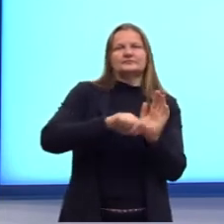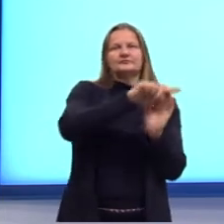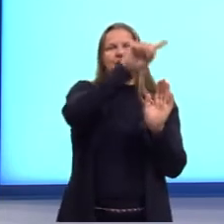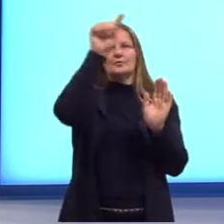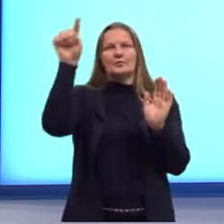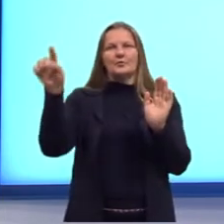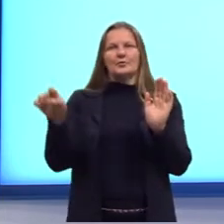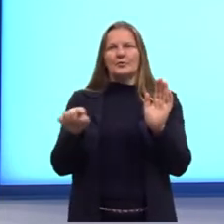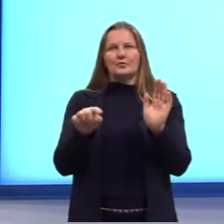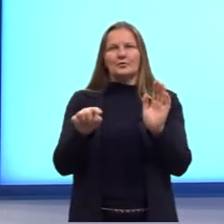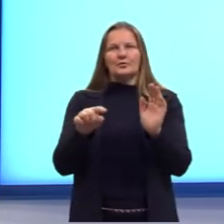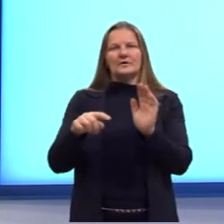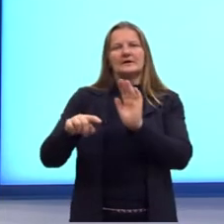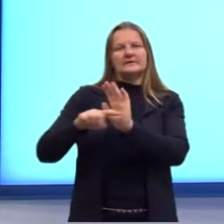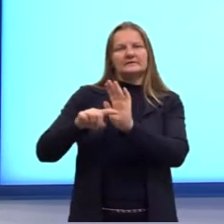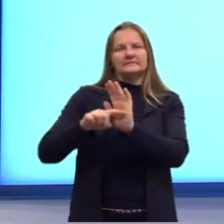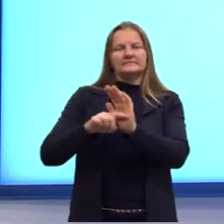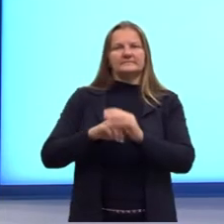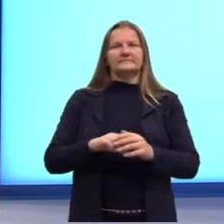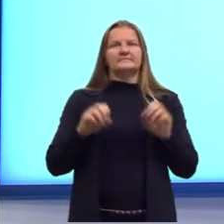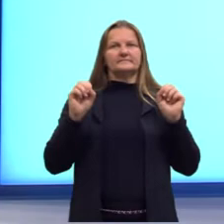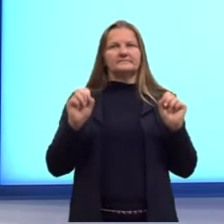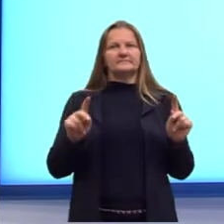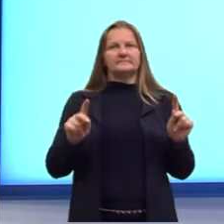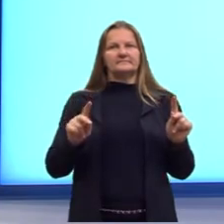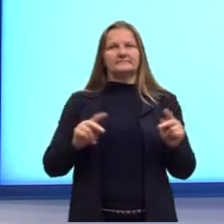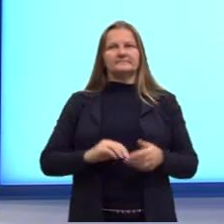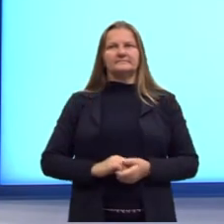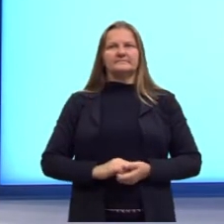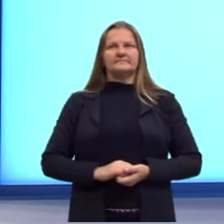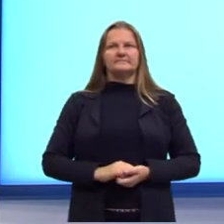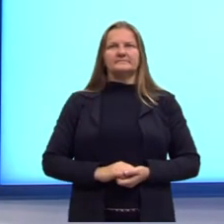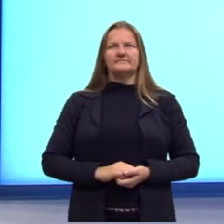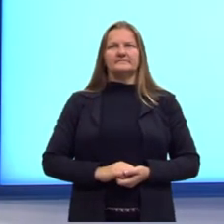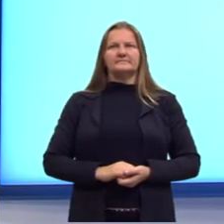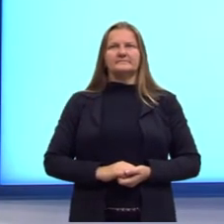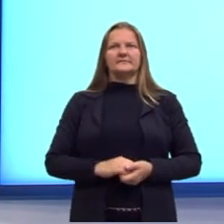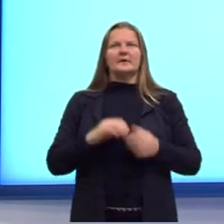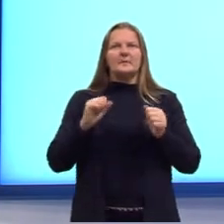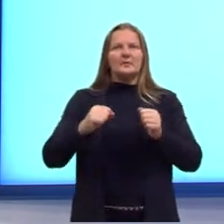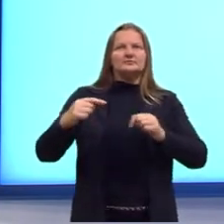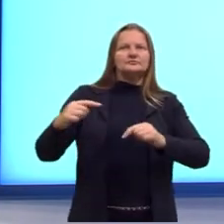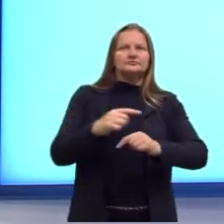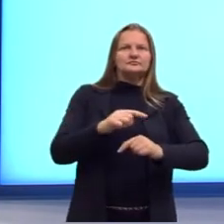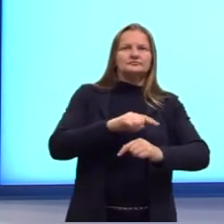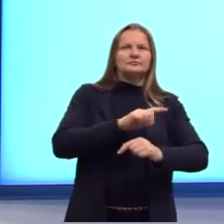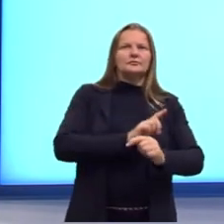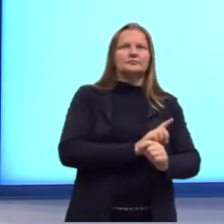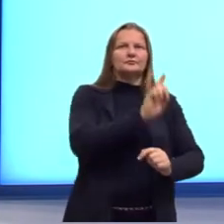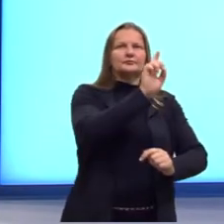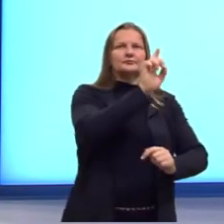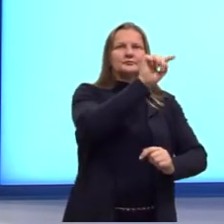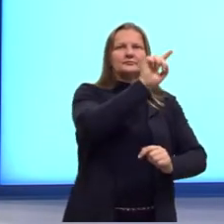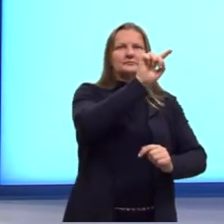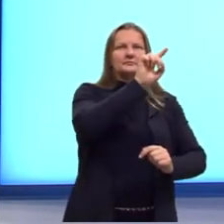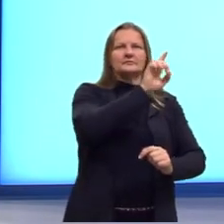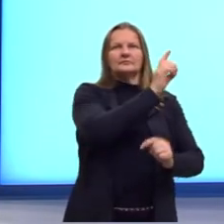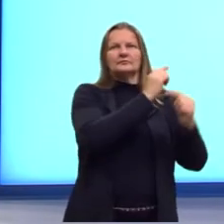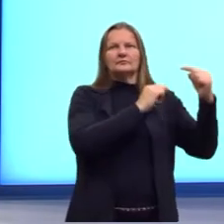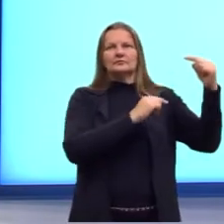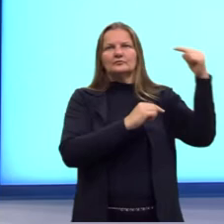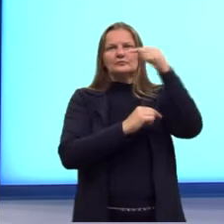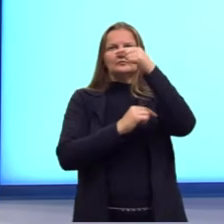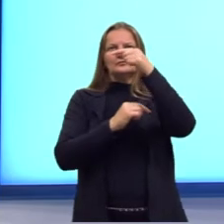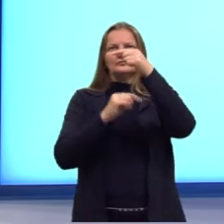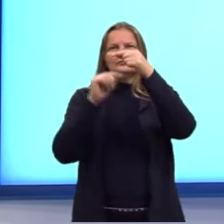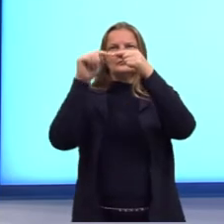aí chegar no negativo tá E aí a gente pode nem desenhar em todos os lados Nem todas as partes